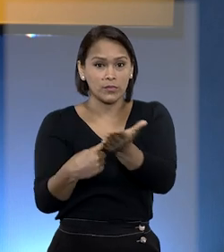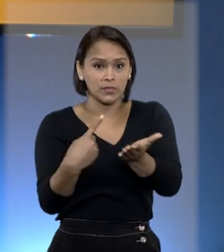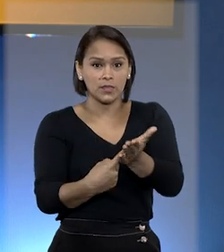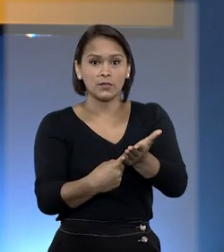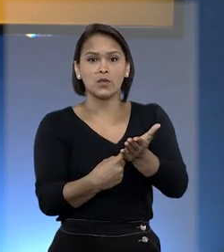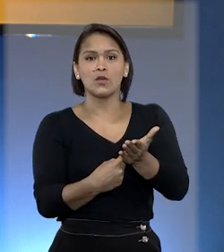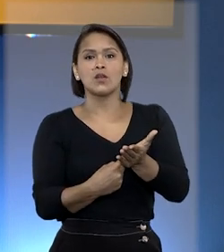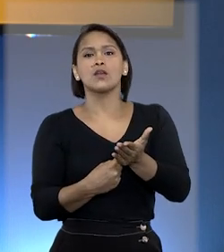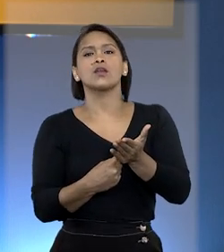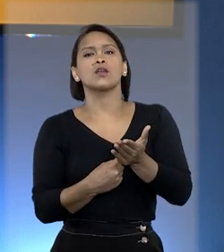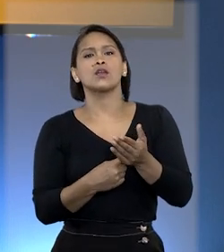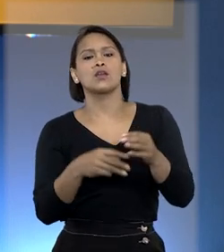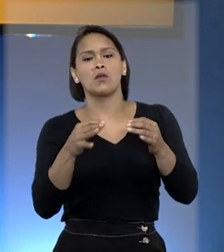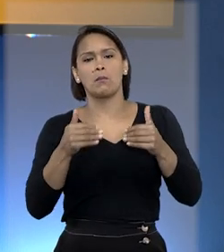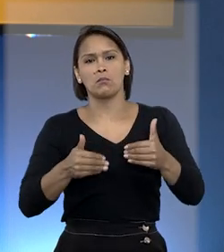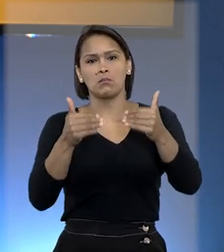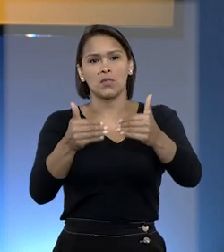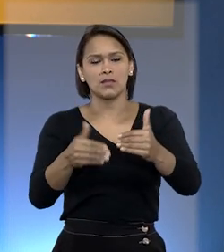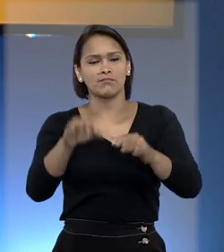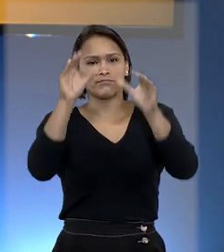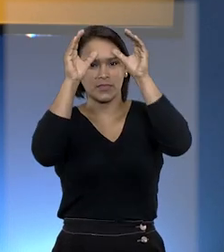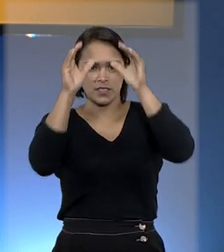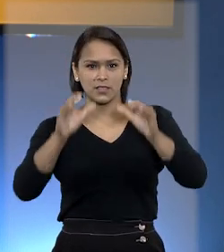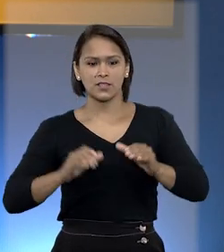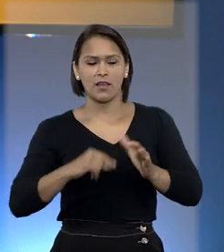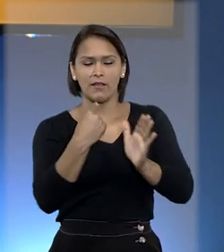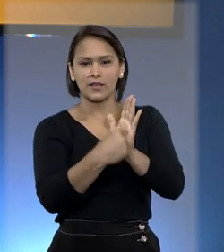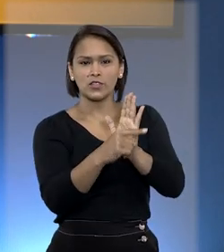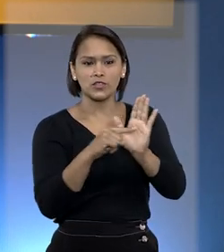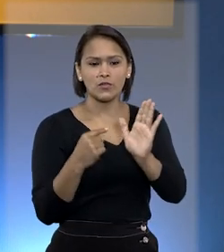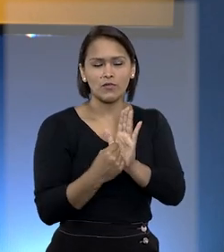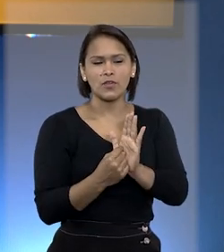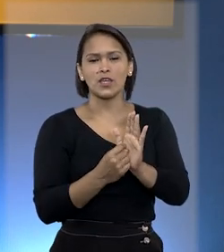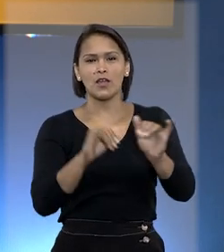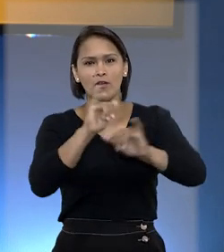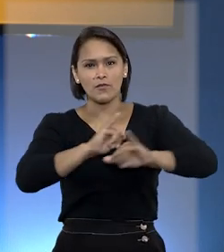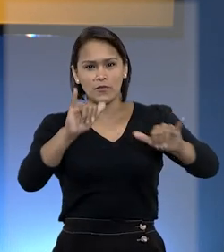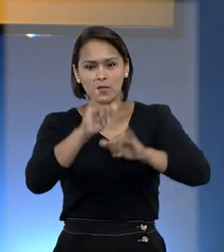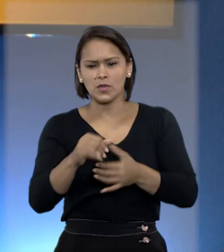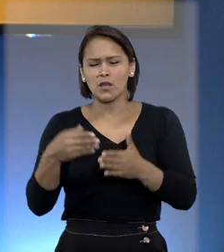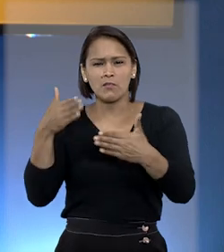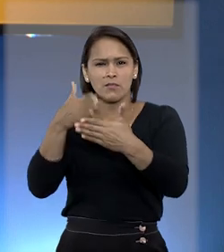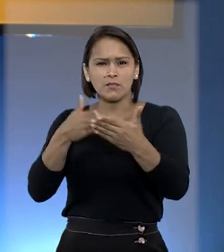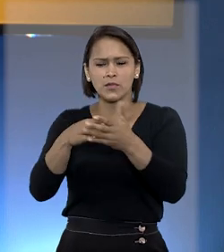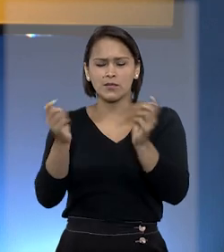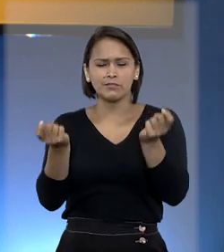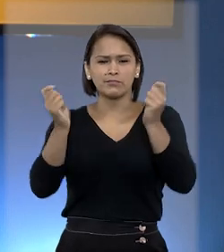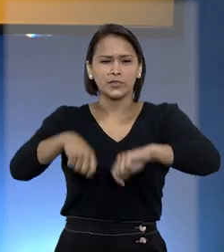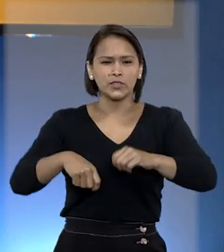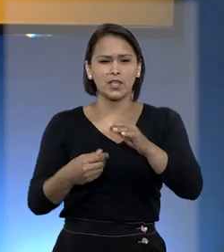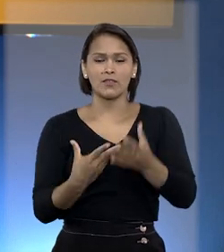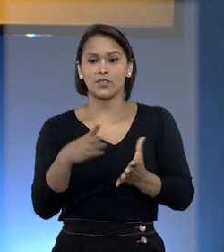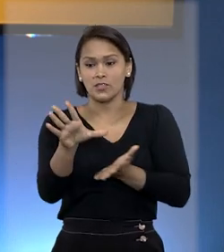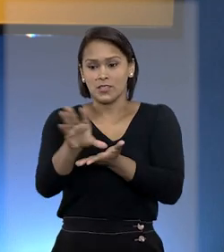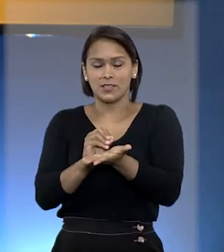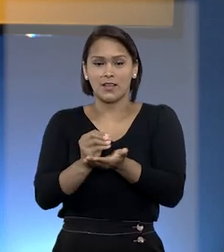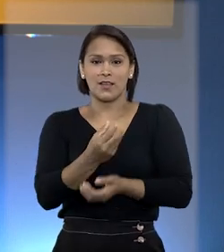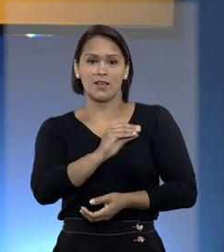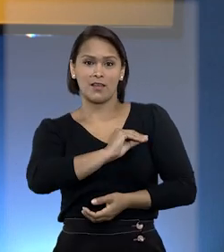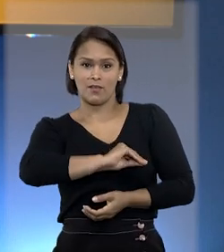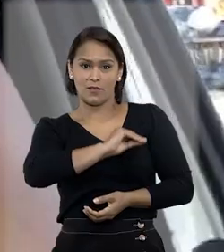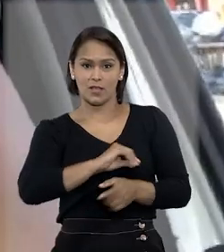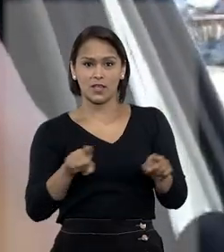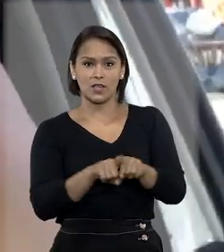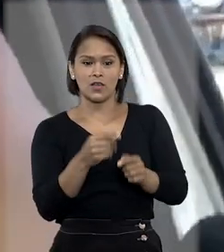colegiado determinou que o ministério a cidadania retifique dados que impedem uma beneficiária destacar o auxílio